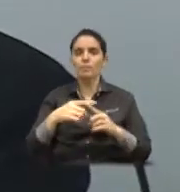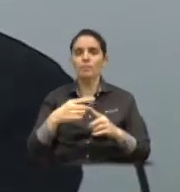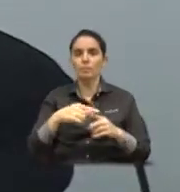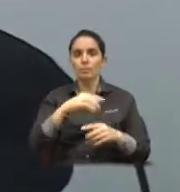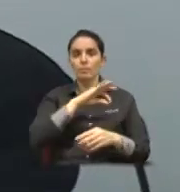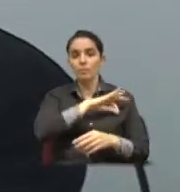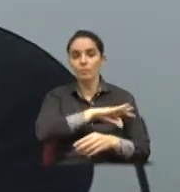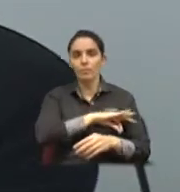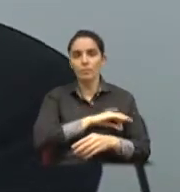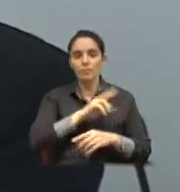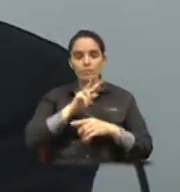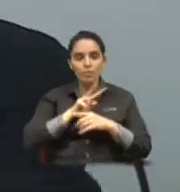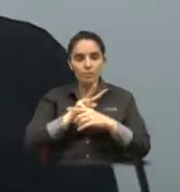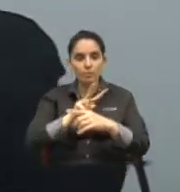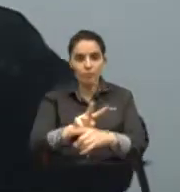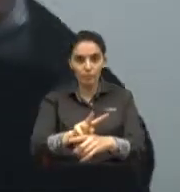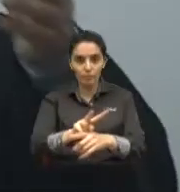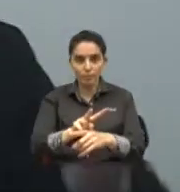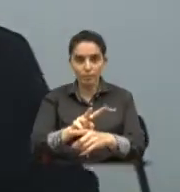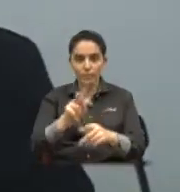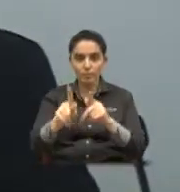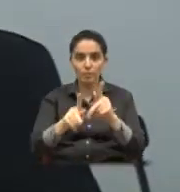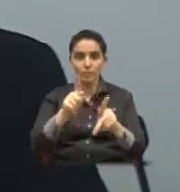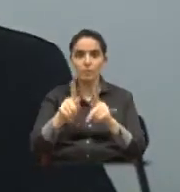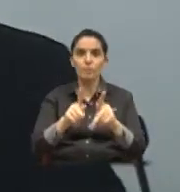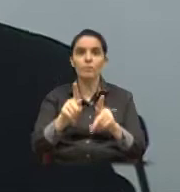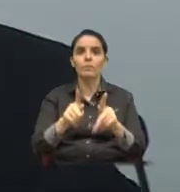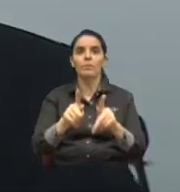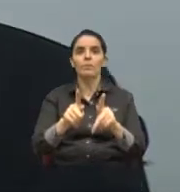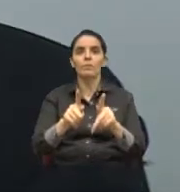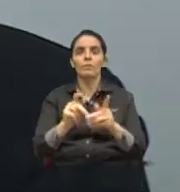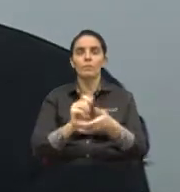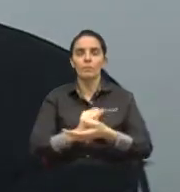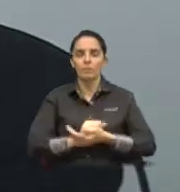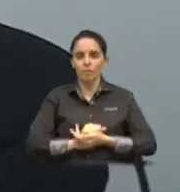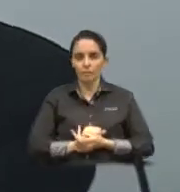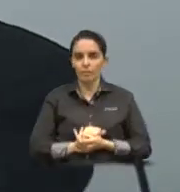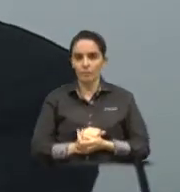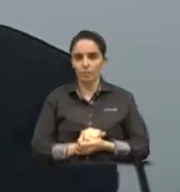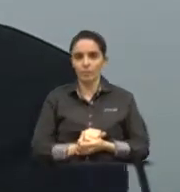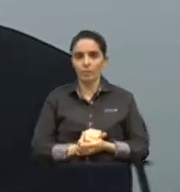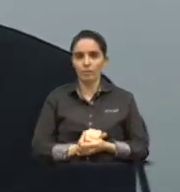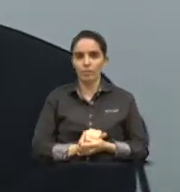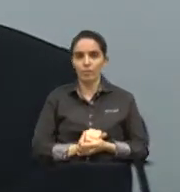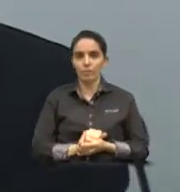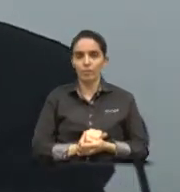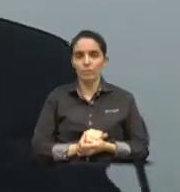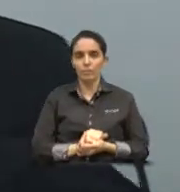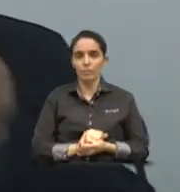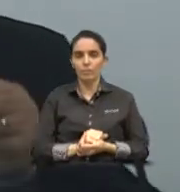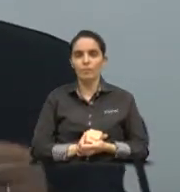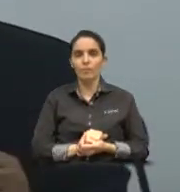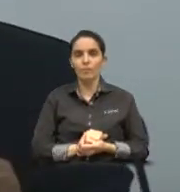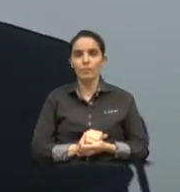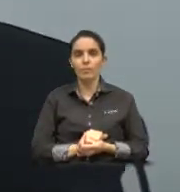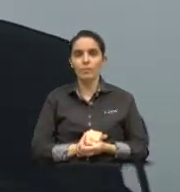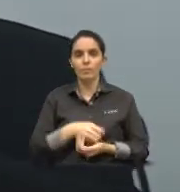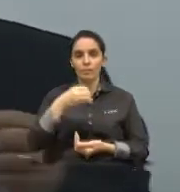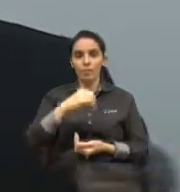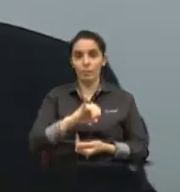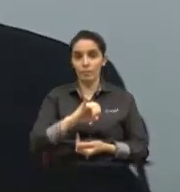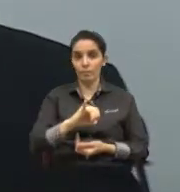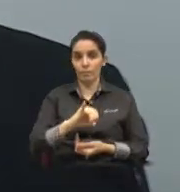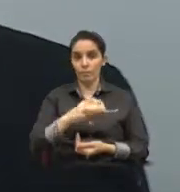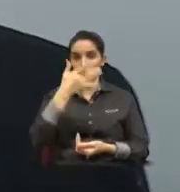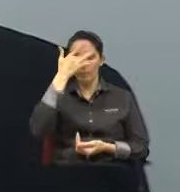famílias, da população de Limeira, da população do Brasil. Isso é uma pessoa que vai vocacionada. Se ela não for vocacionada, ela